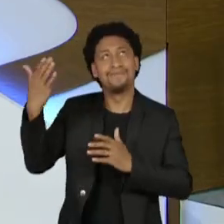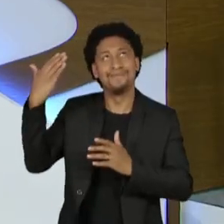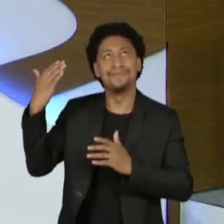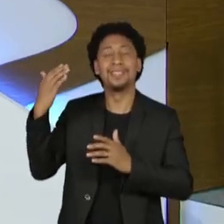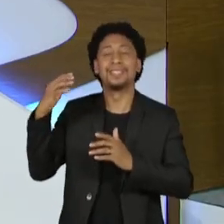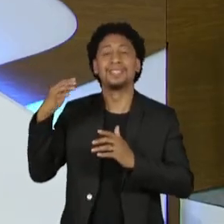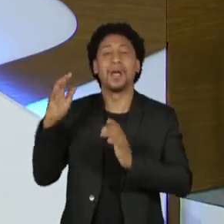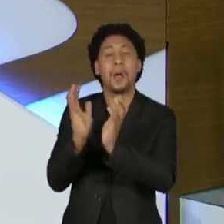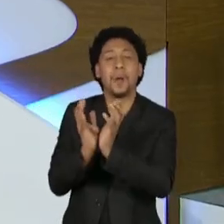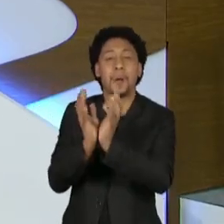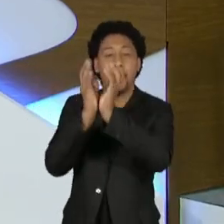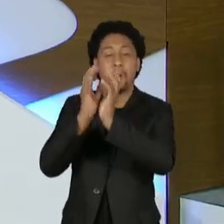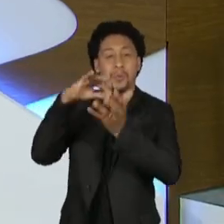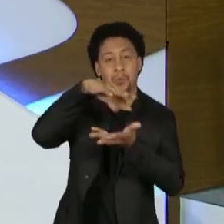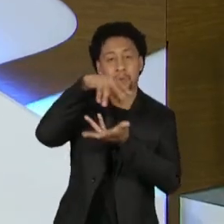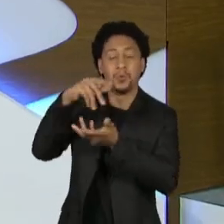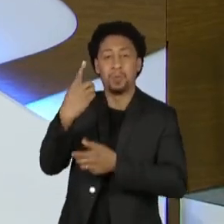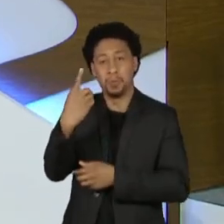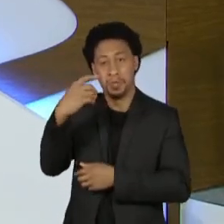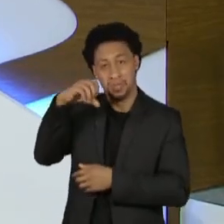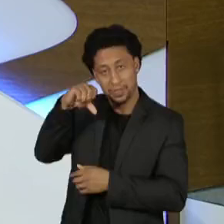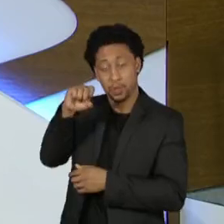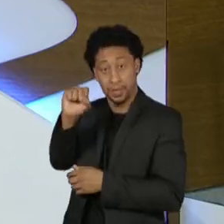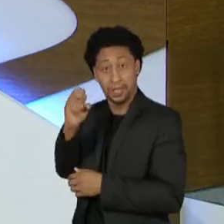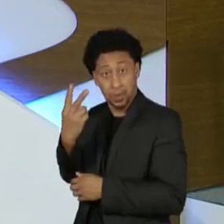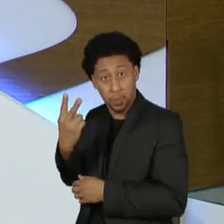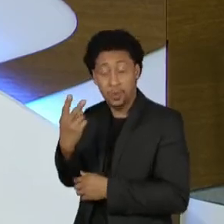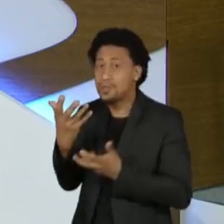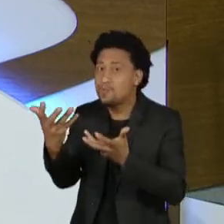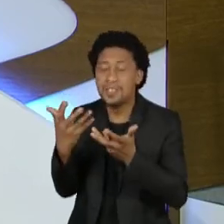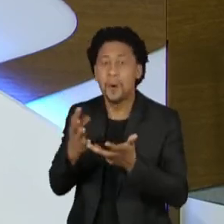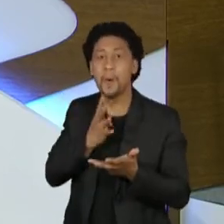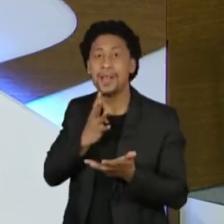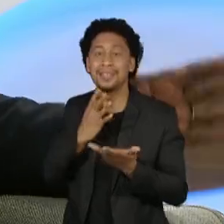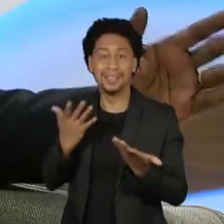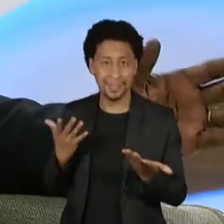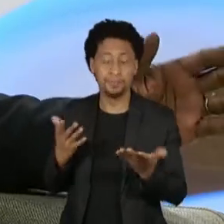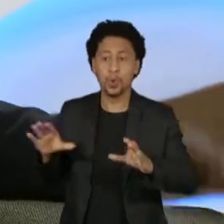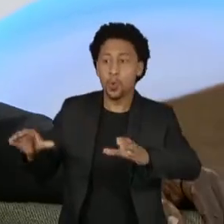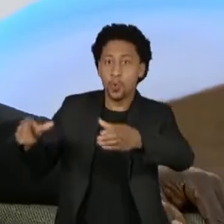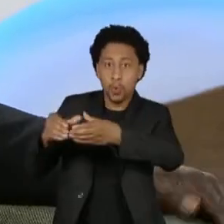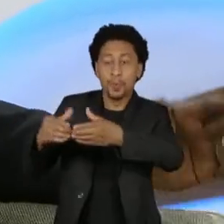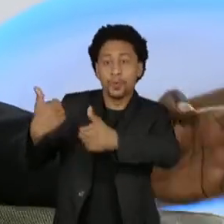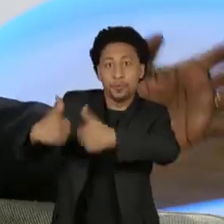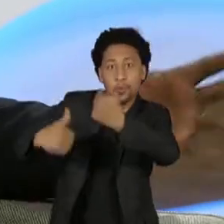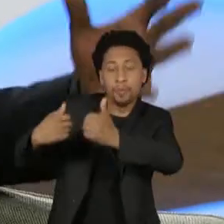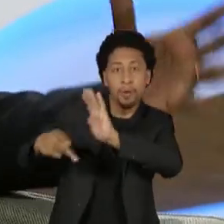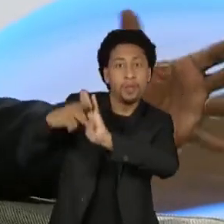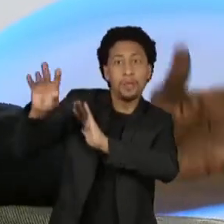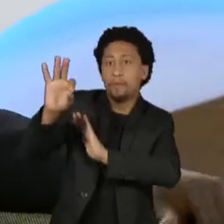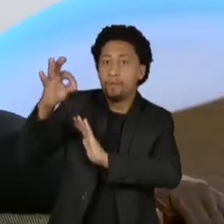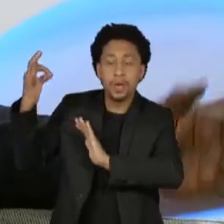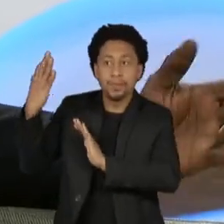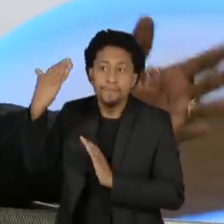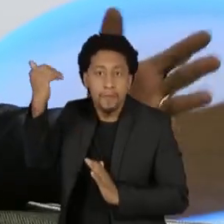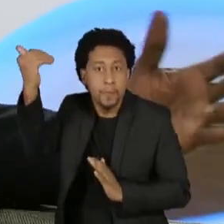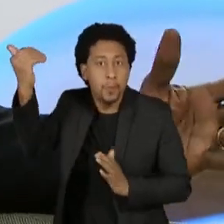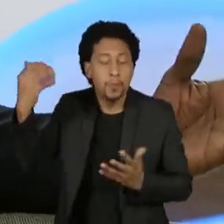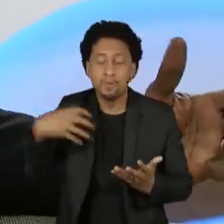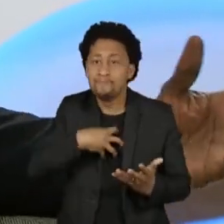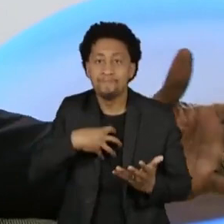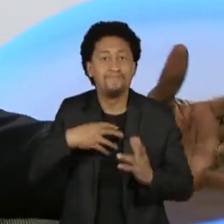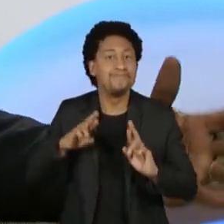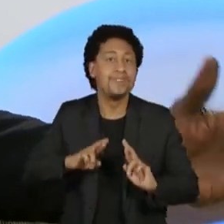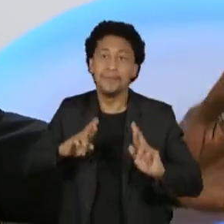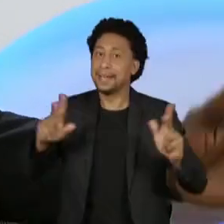82 ou uma chave diferente eu fiz um homem negro na seleção francesa né antiga nada esse cara e eu achava diferente eu